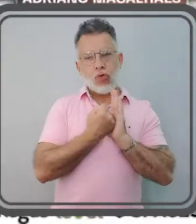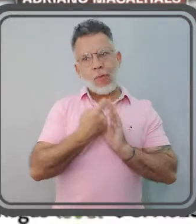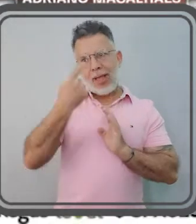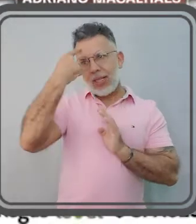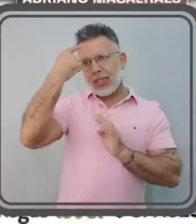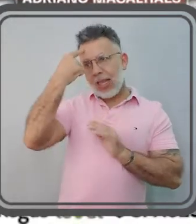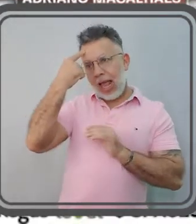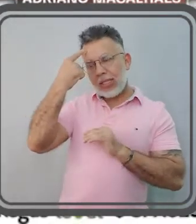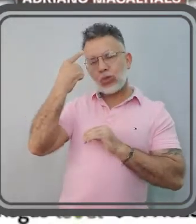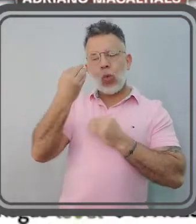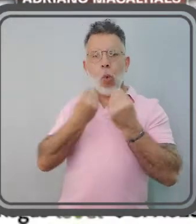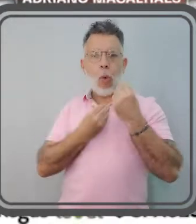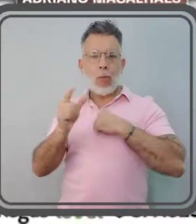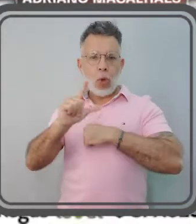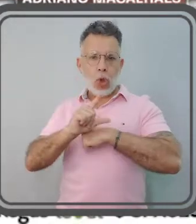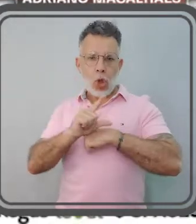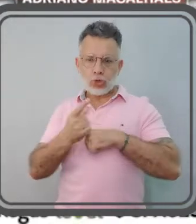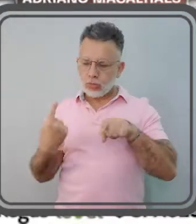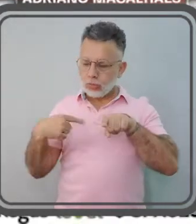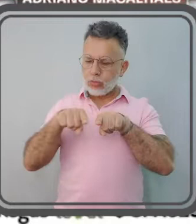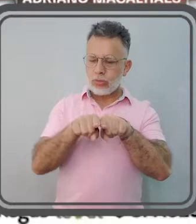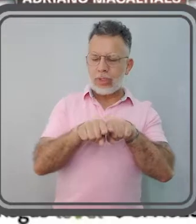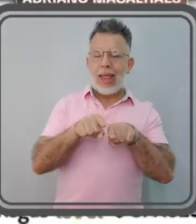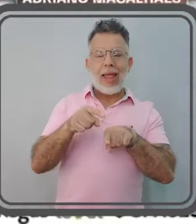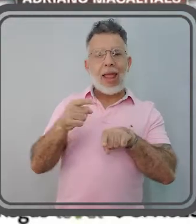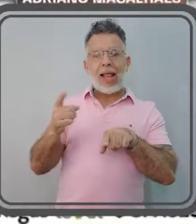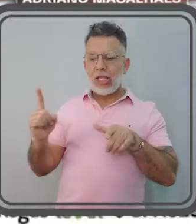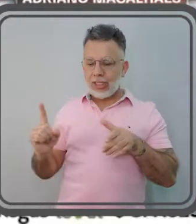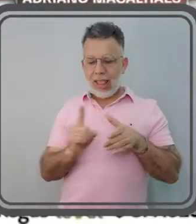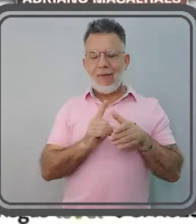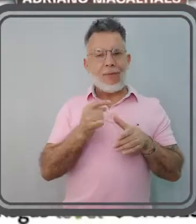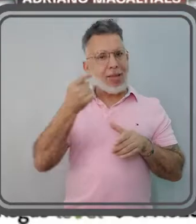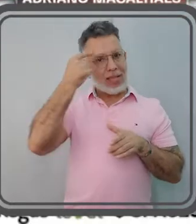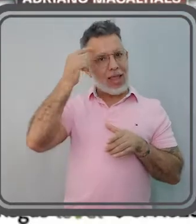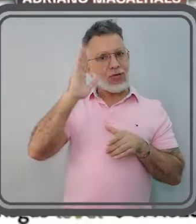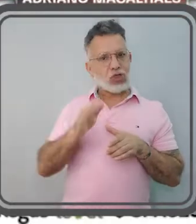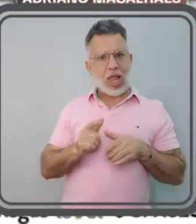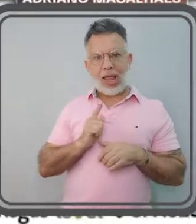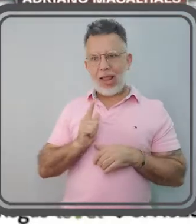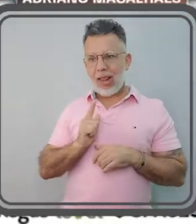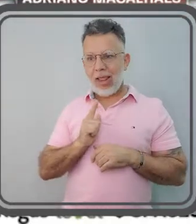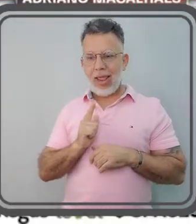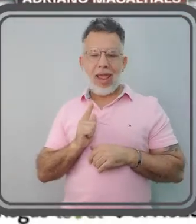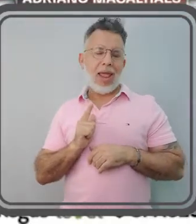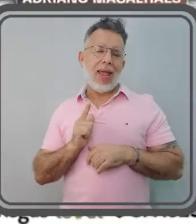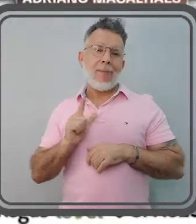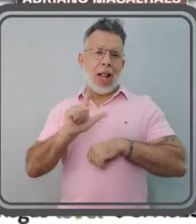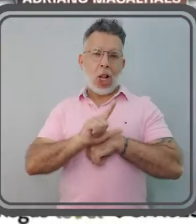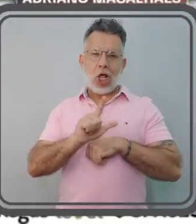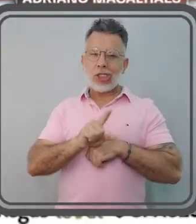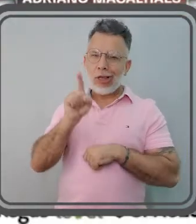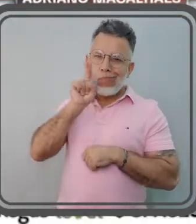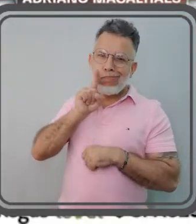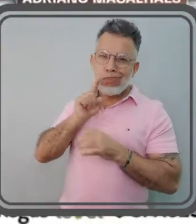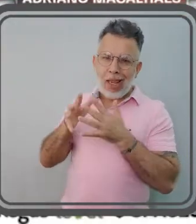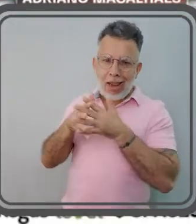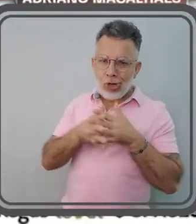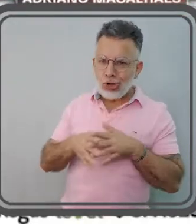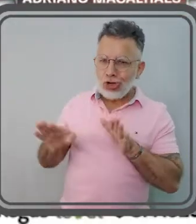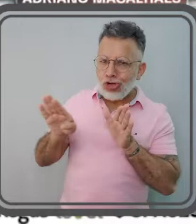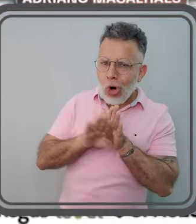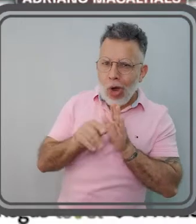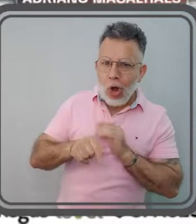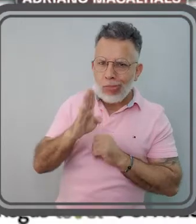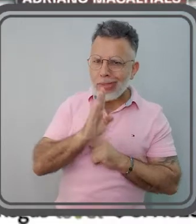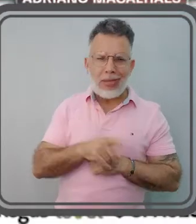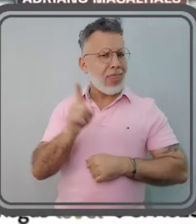americana. Já tive várias questões do cliente falar, nossa, é americano, chegou agora no Brasil? Não, é brasileiro. Então, assim, como o negócio já foi